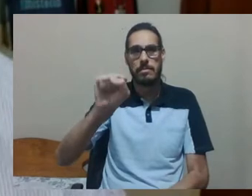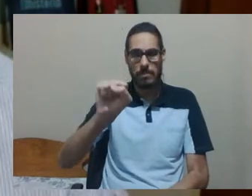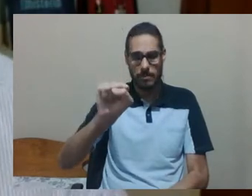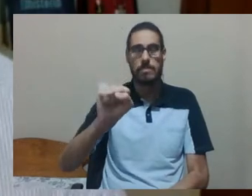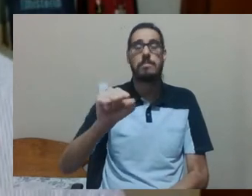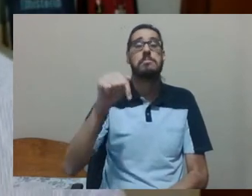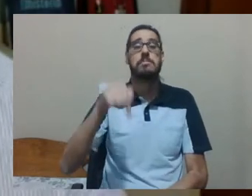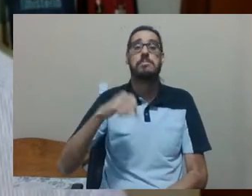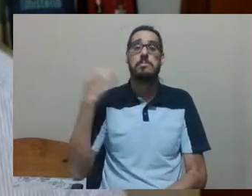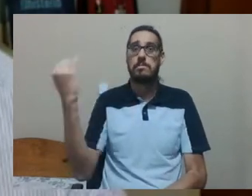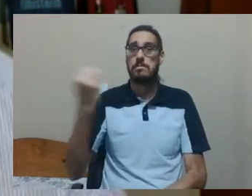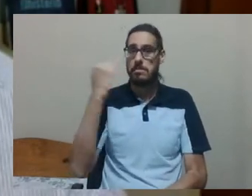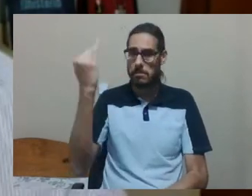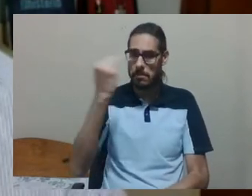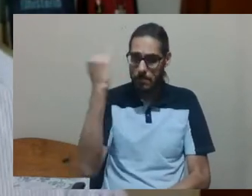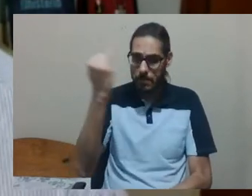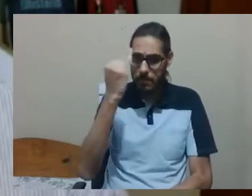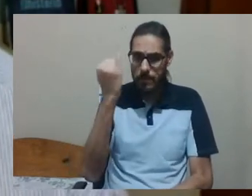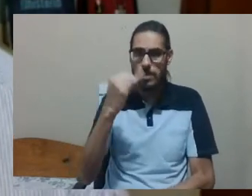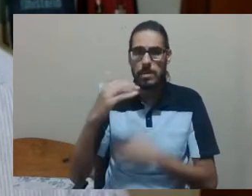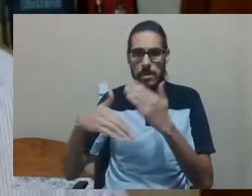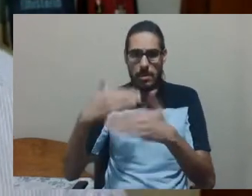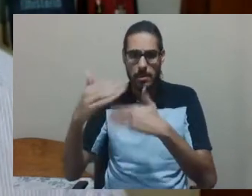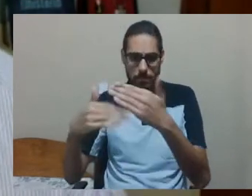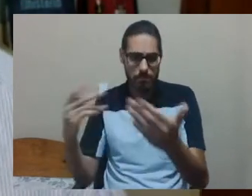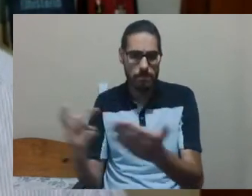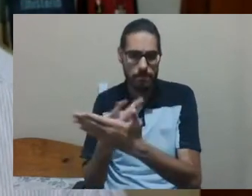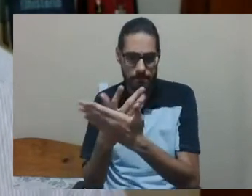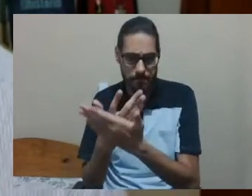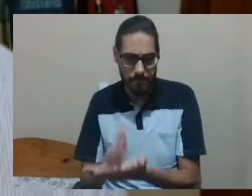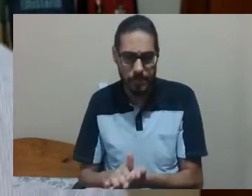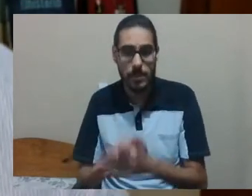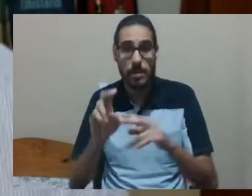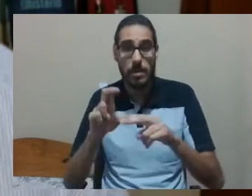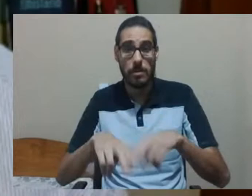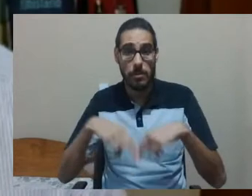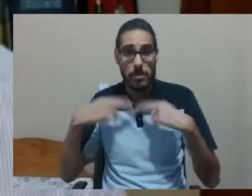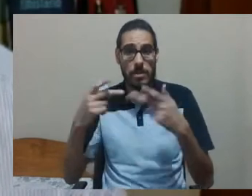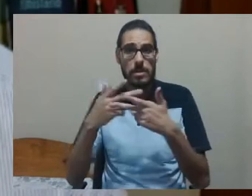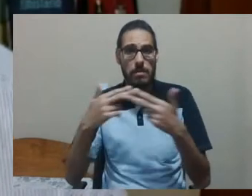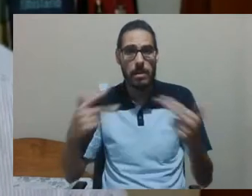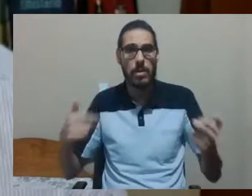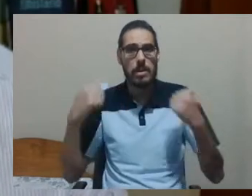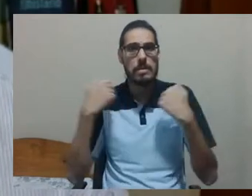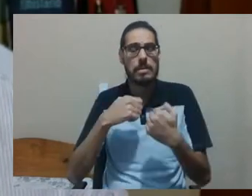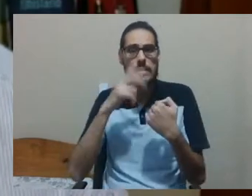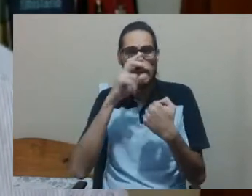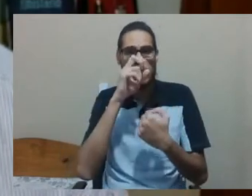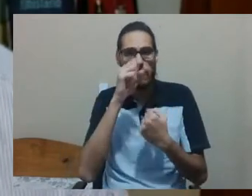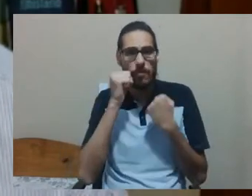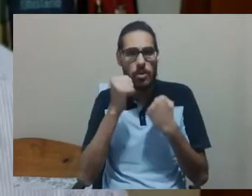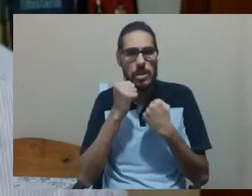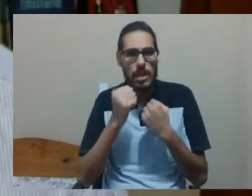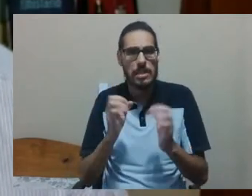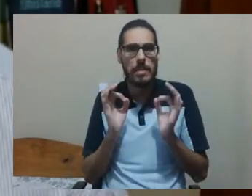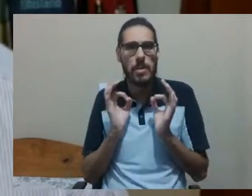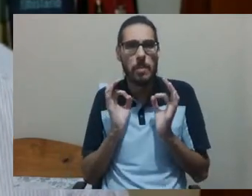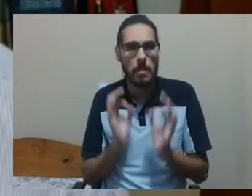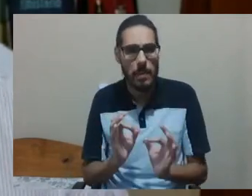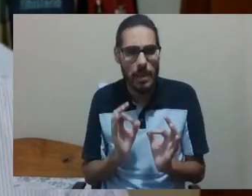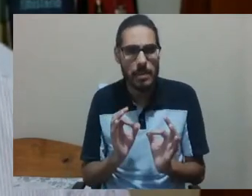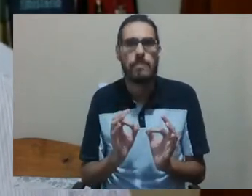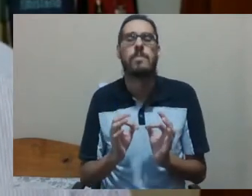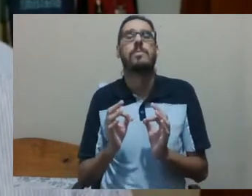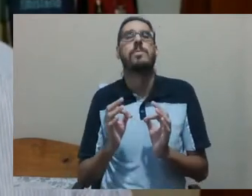importantes para que possa ocorrer. Então, por isso, é uma coisa que tem que ter um fortalecimento exatamente da sua